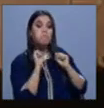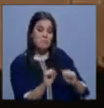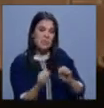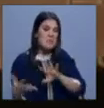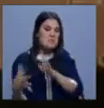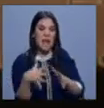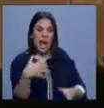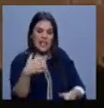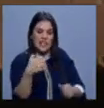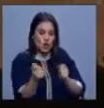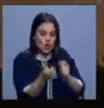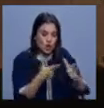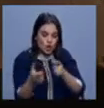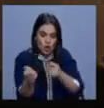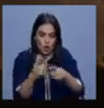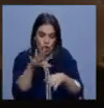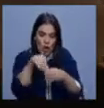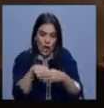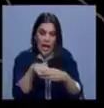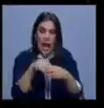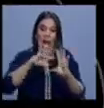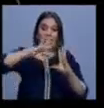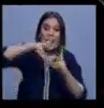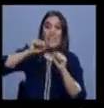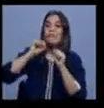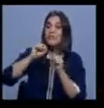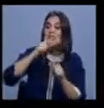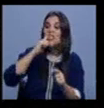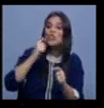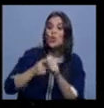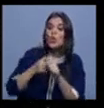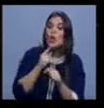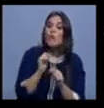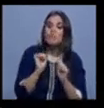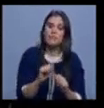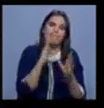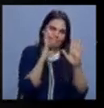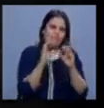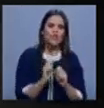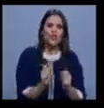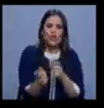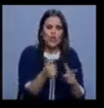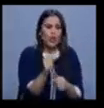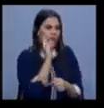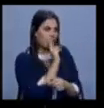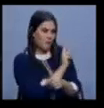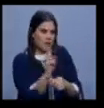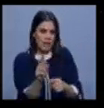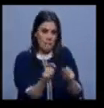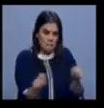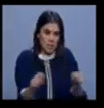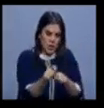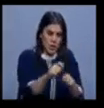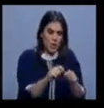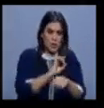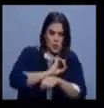15 estrelas da galáxia do Escultor. Ora bem, uma coisa é tu veres estrelas que estão no nosso plano, portanto, medir a velocidade e a distância